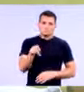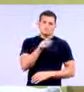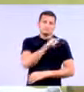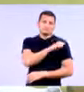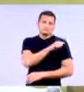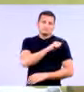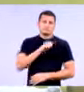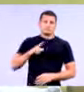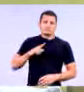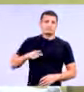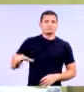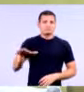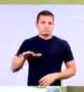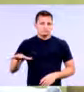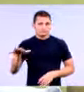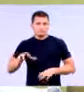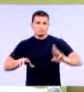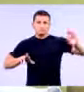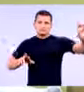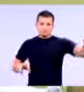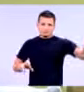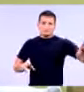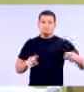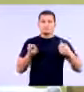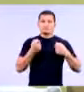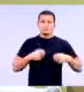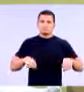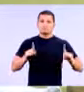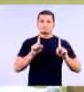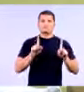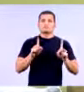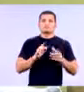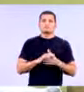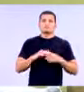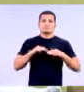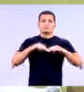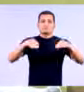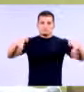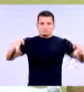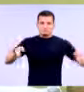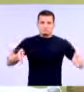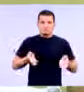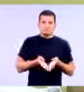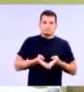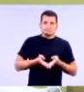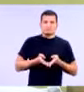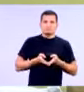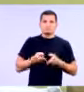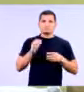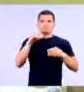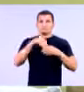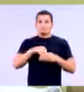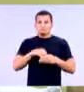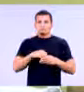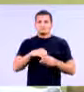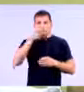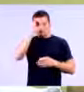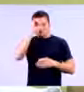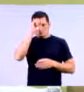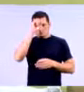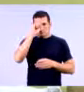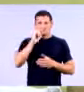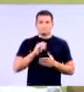em espaços e momentos diversos. Não precisa mais estar, né, em 4 paredes para ter todo o processo de